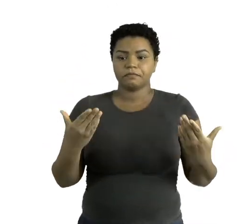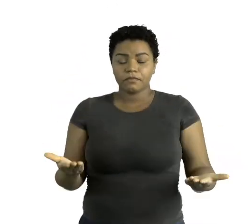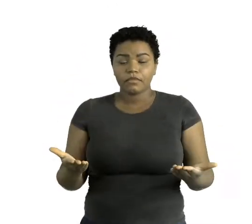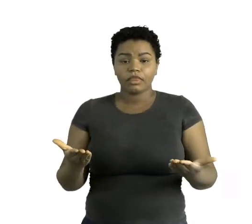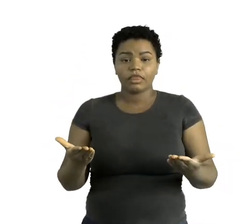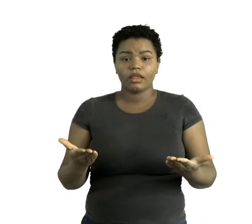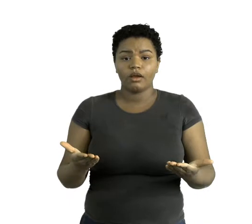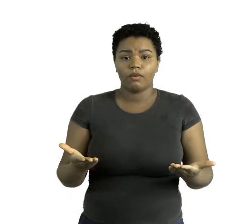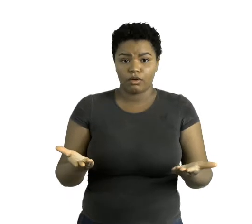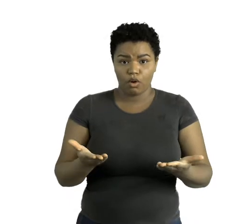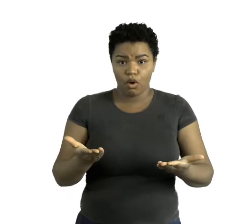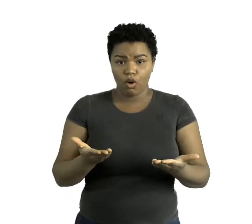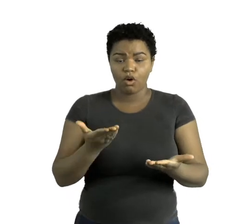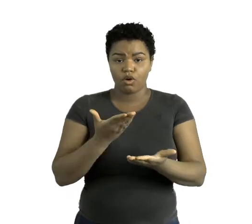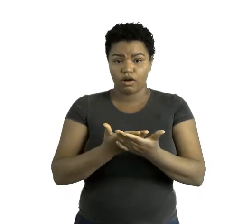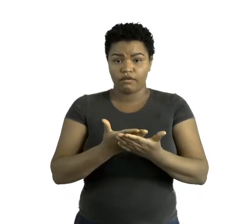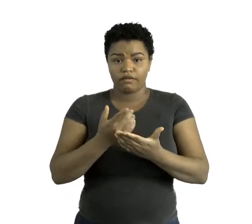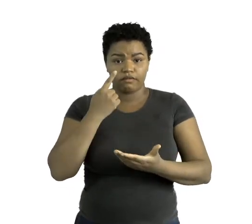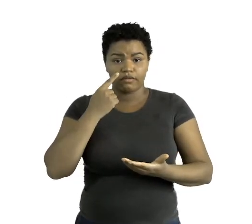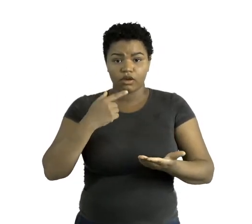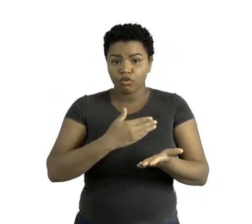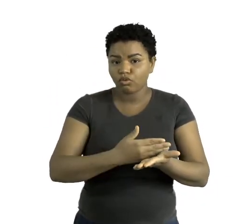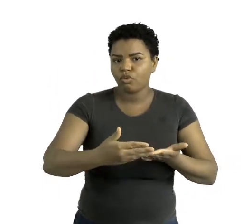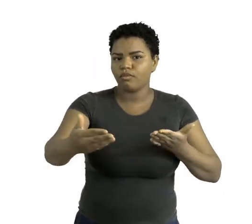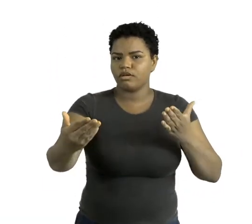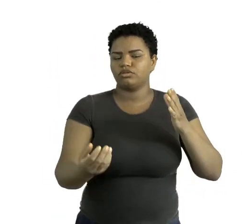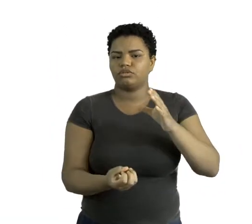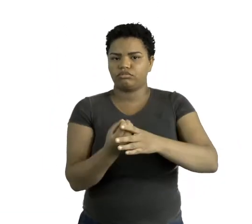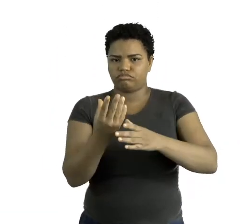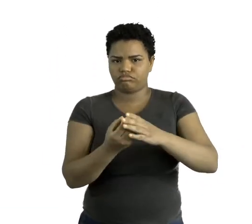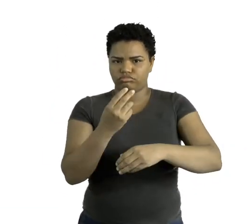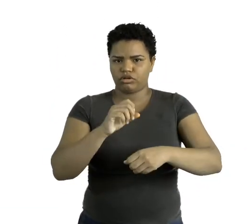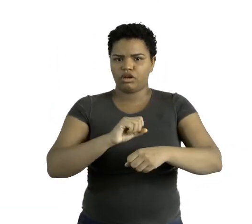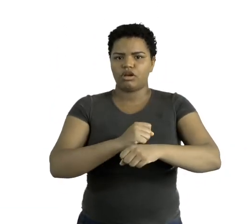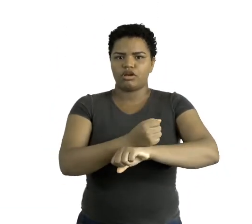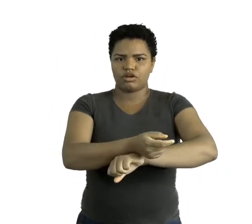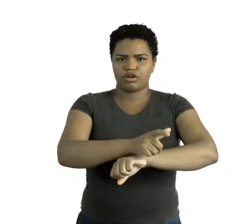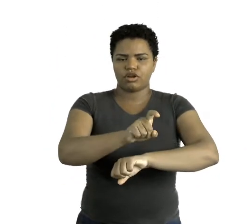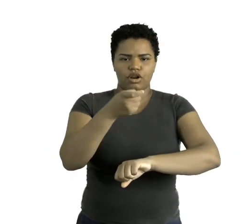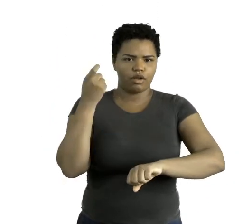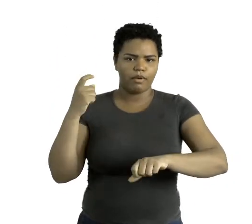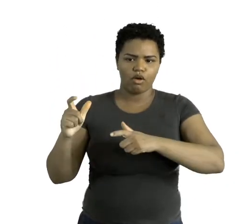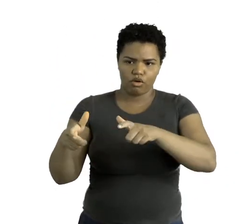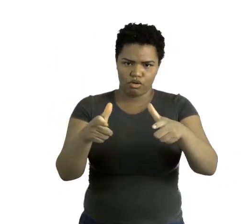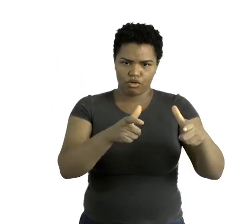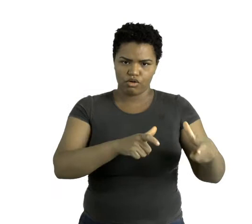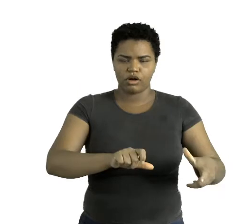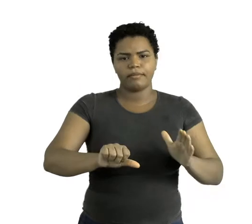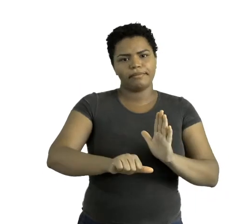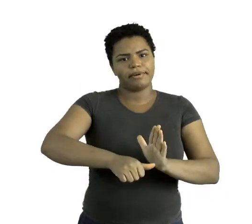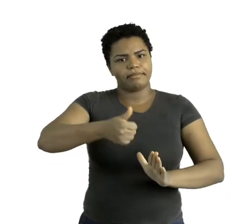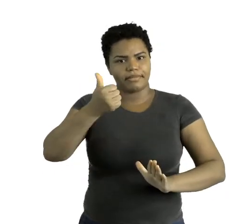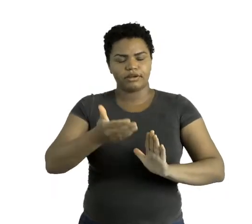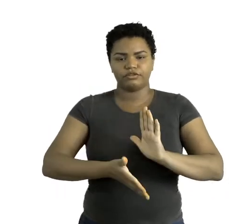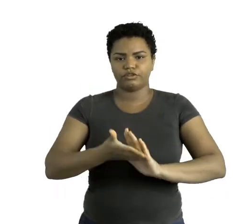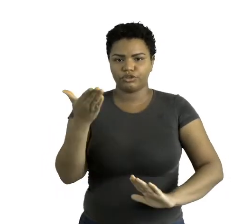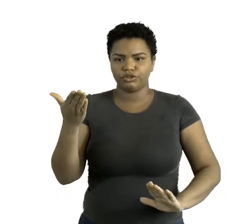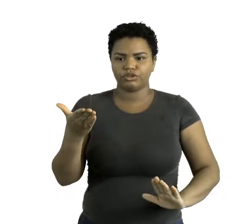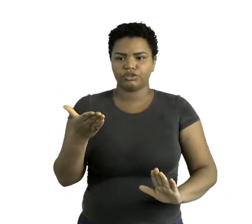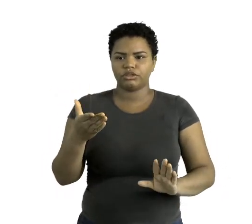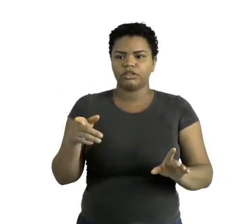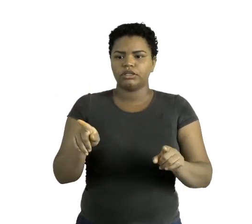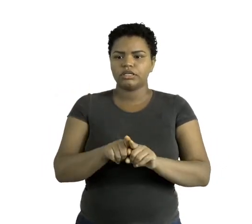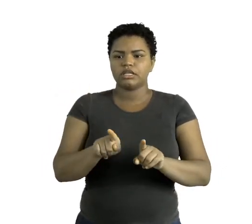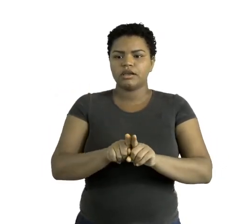o início dos quilombos, dos quilombolas, lá quando os primeiros fugiram, e um quilombola que fica